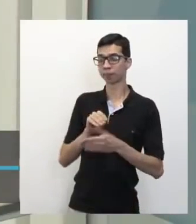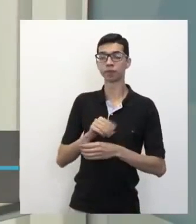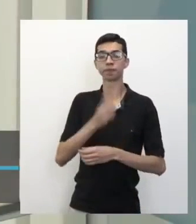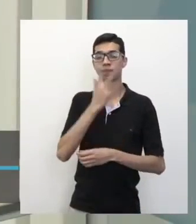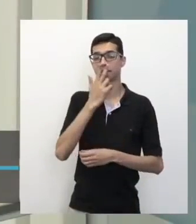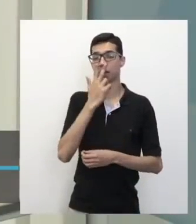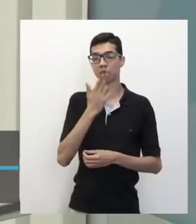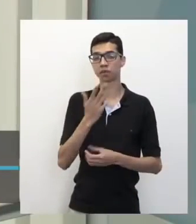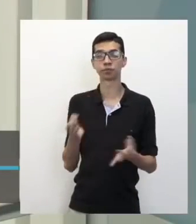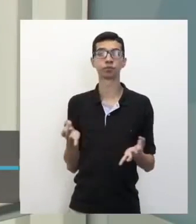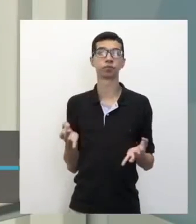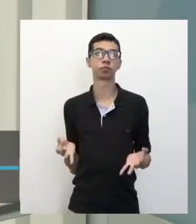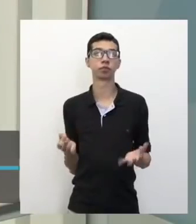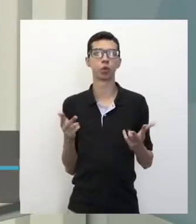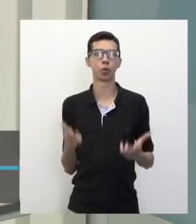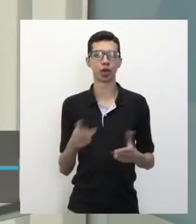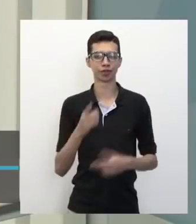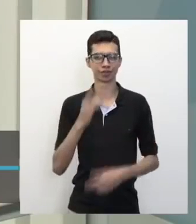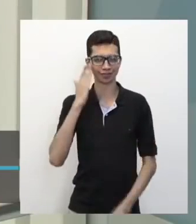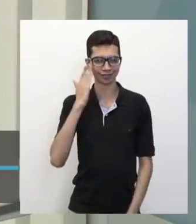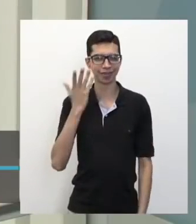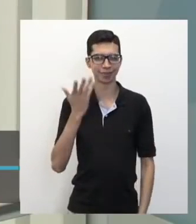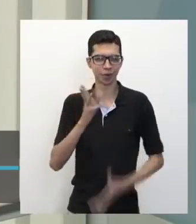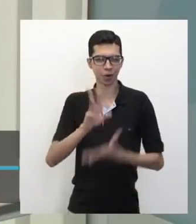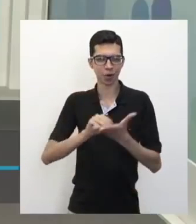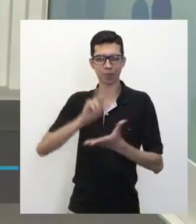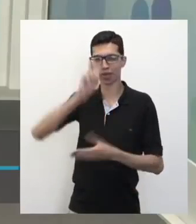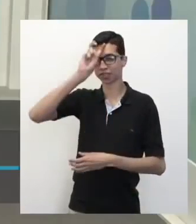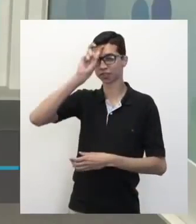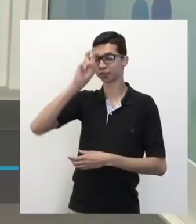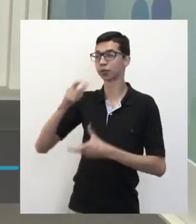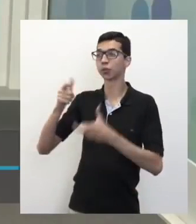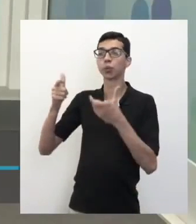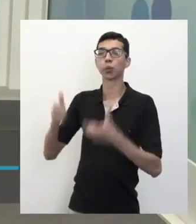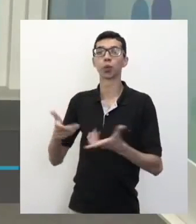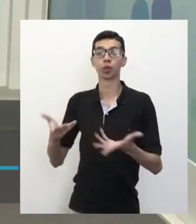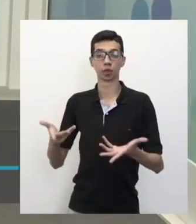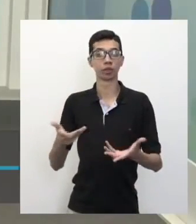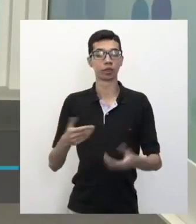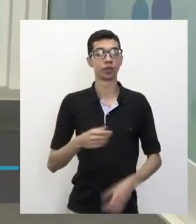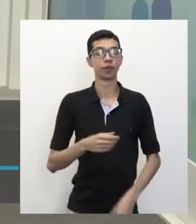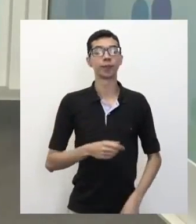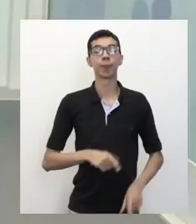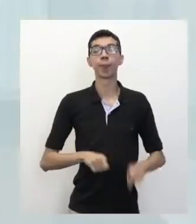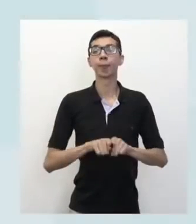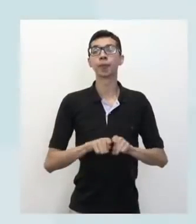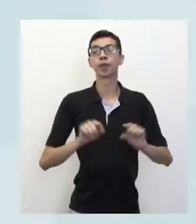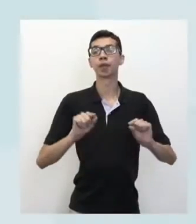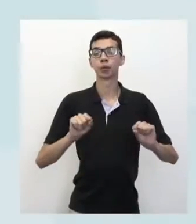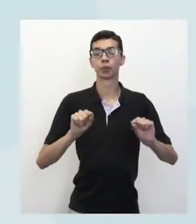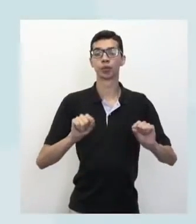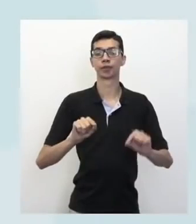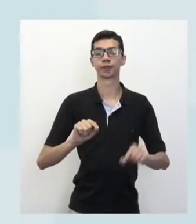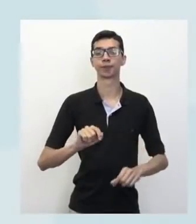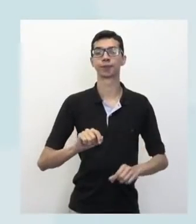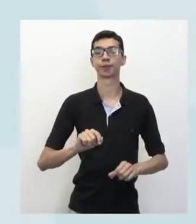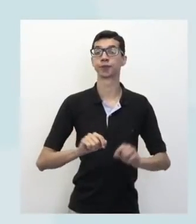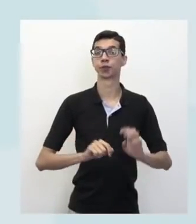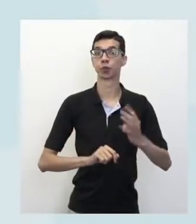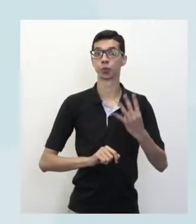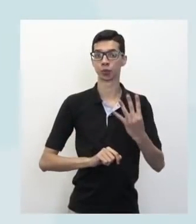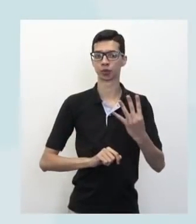fala coloquial, hein? Do registro coloquial, tá? E é bem atual, não é? E a intertextualidade é estabelecida